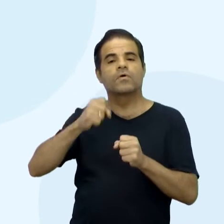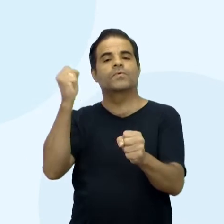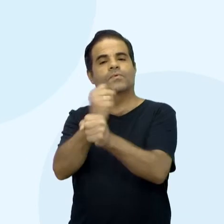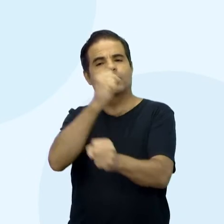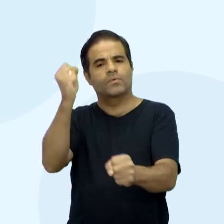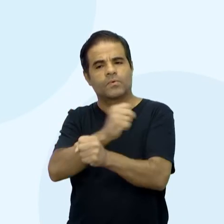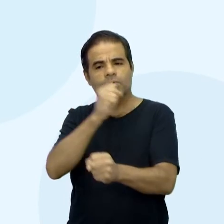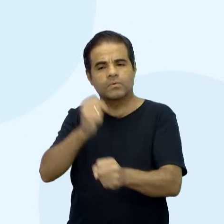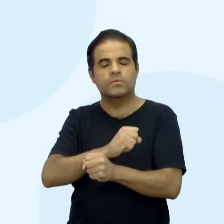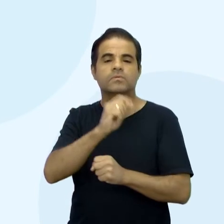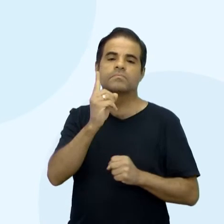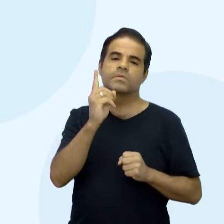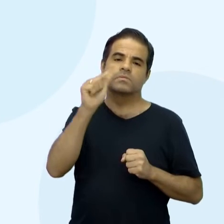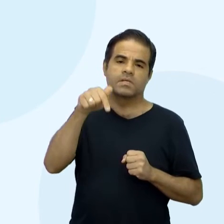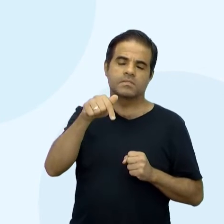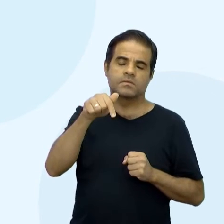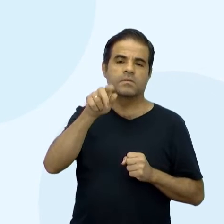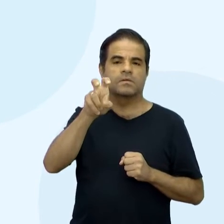construída em